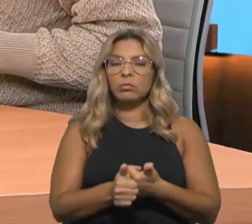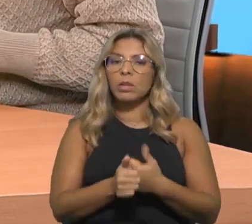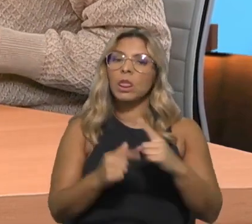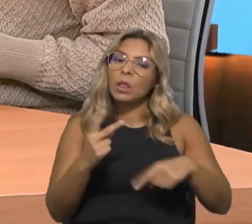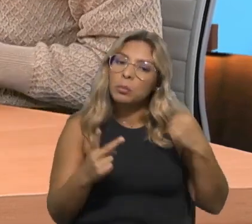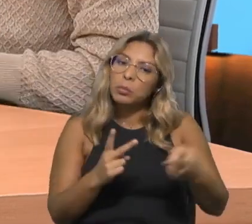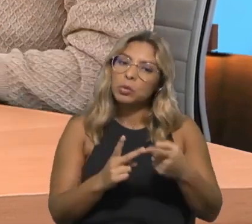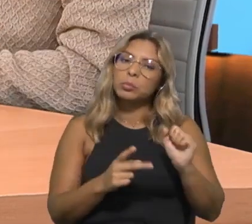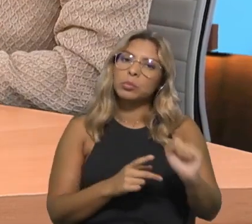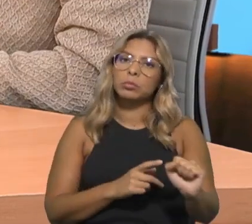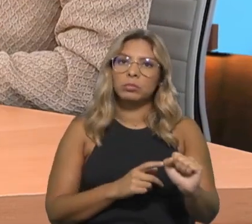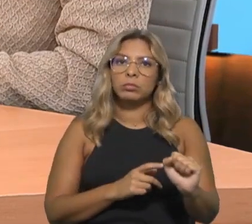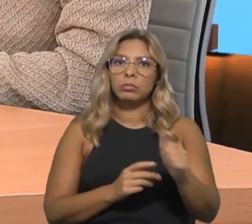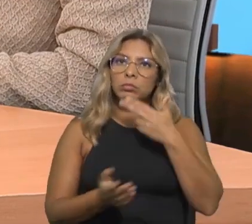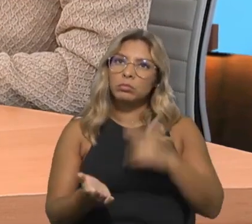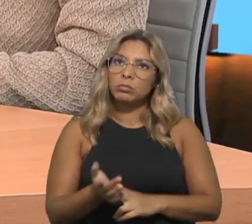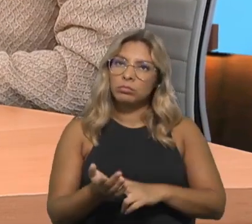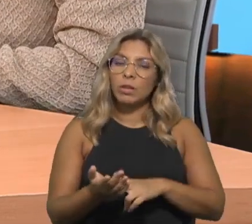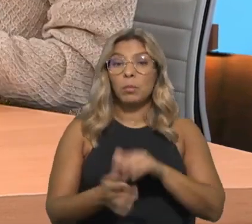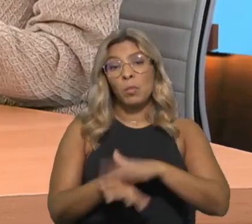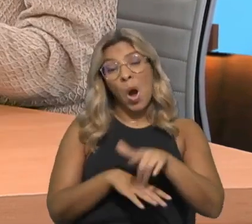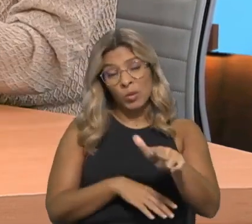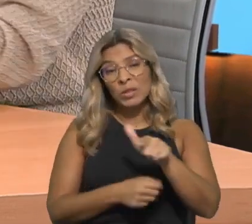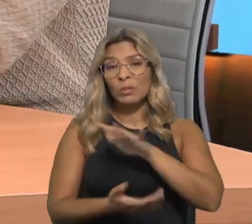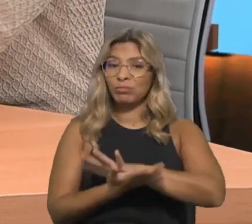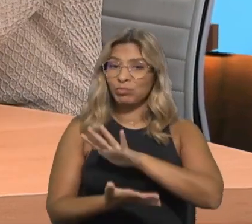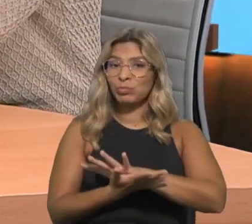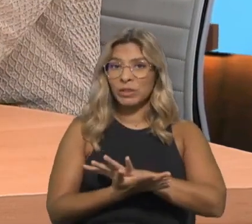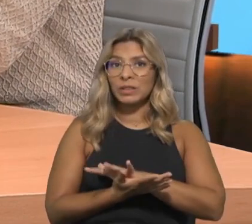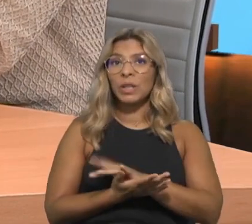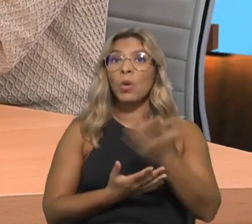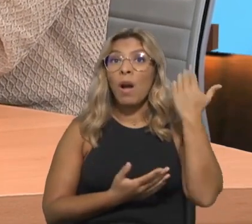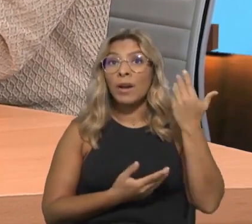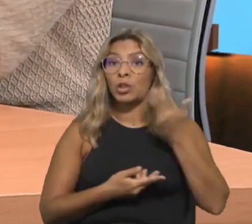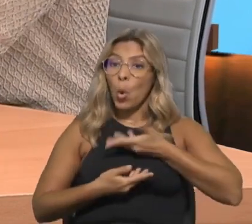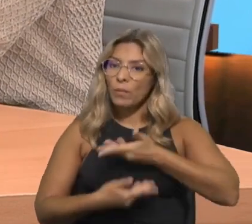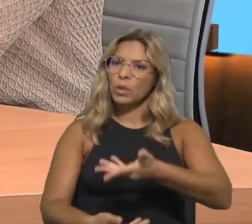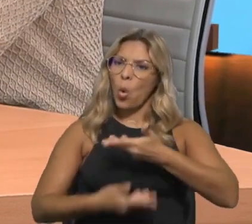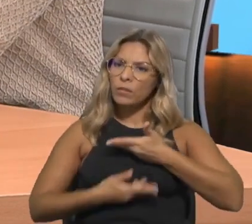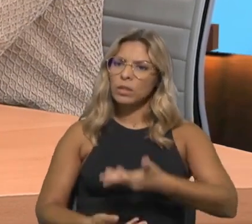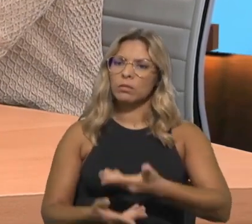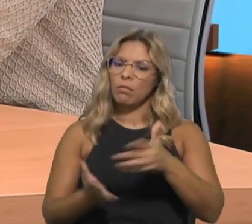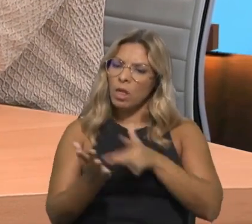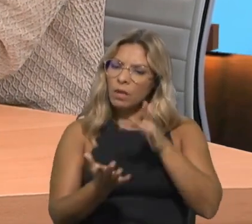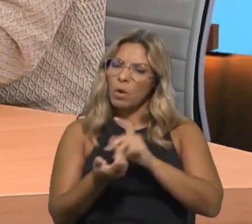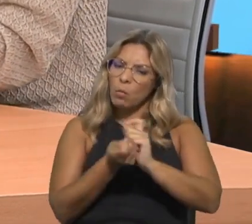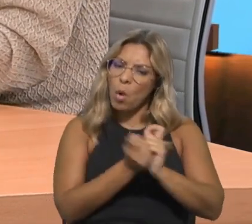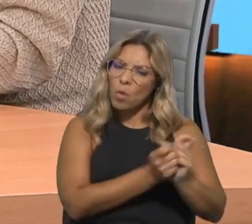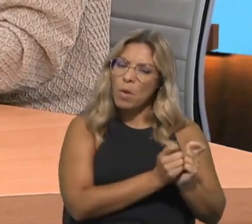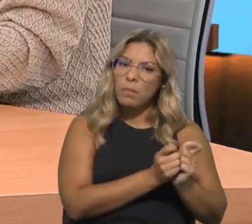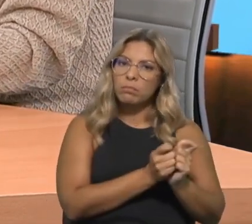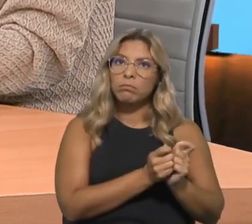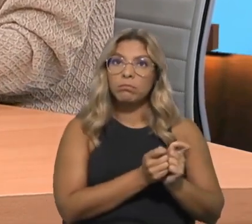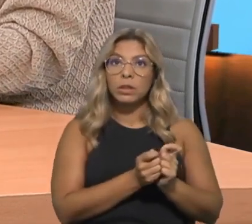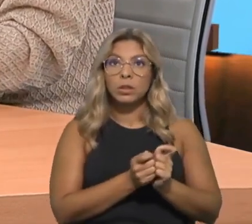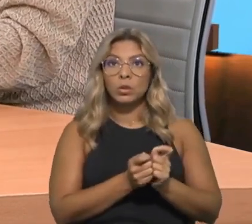também o causador desta edição eu tinha recebido aqueles convites que referi para editar o livro mas quando me chegou